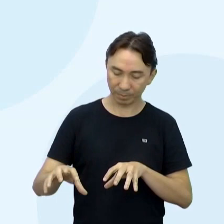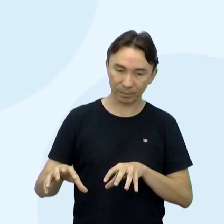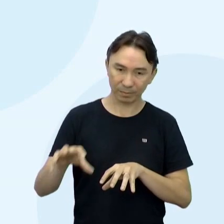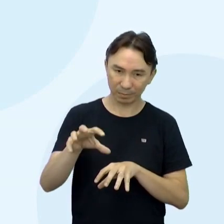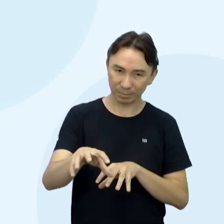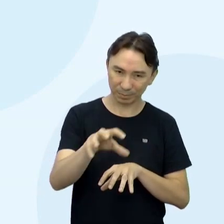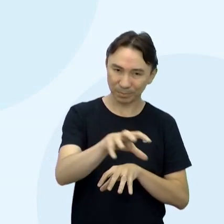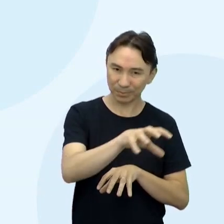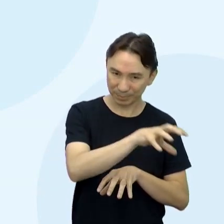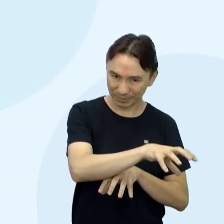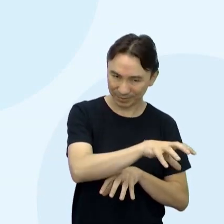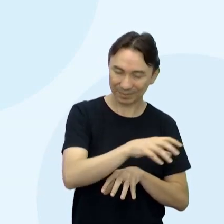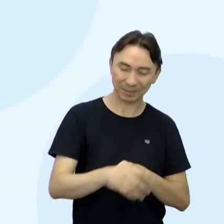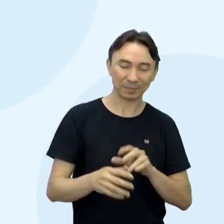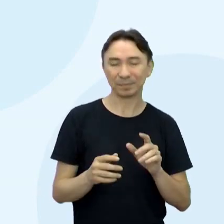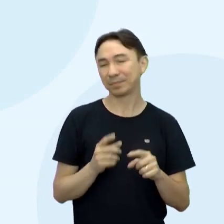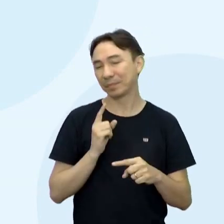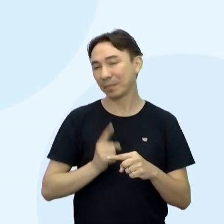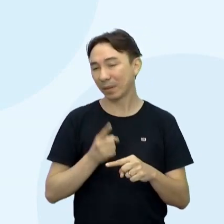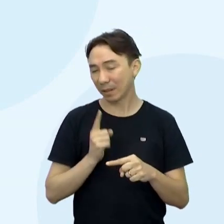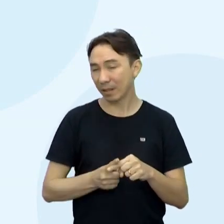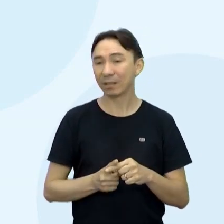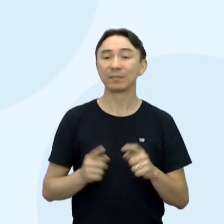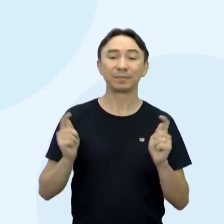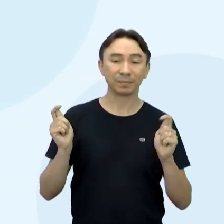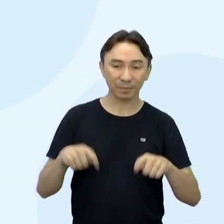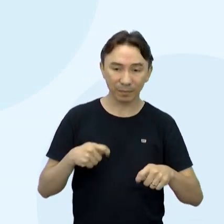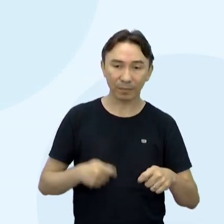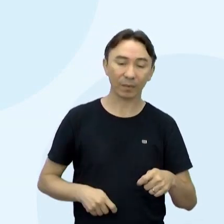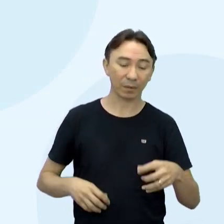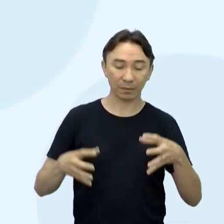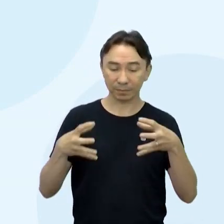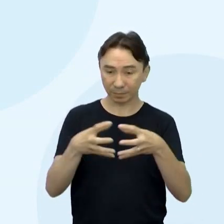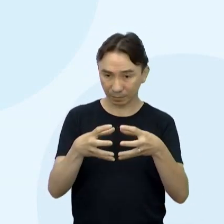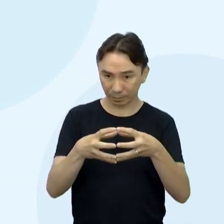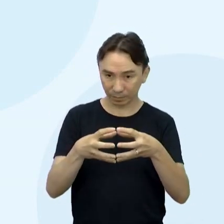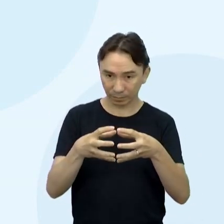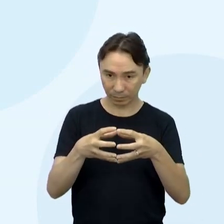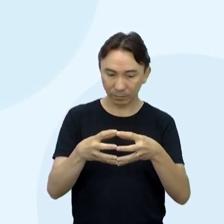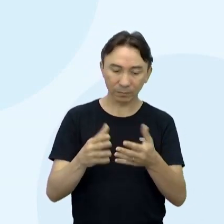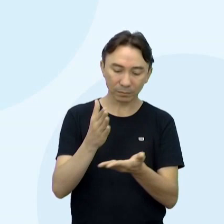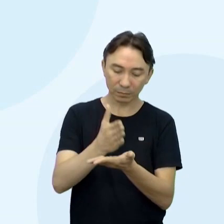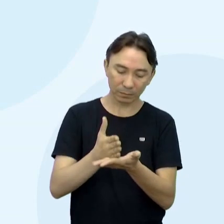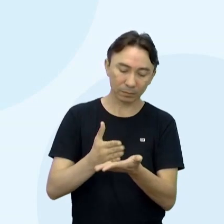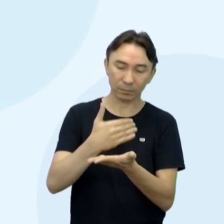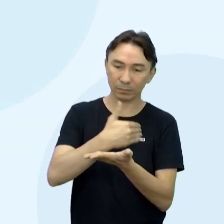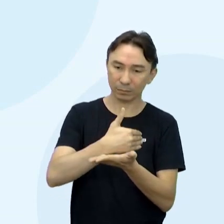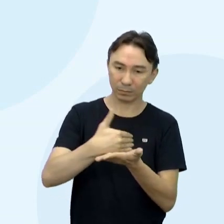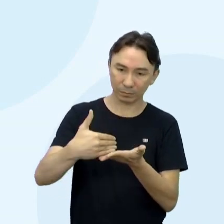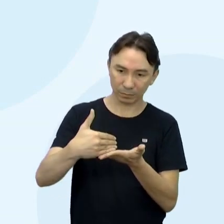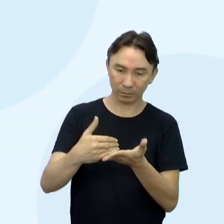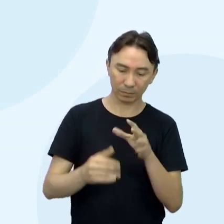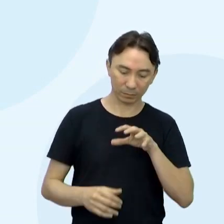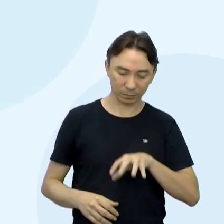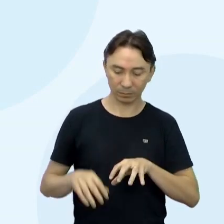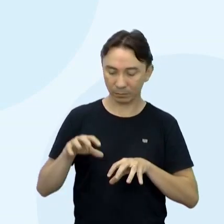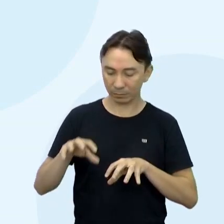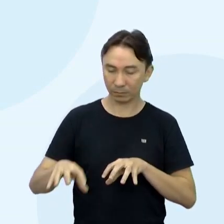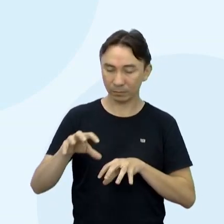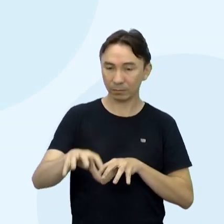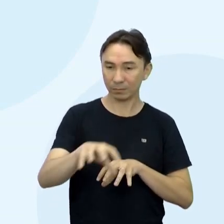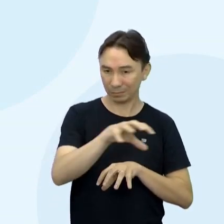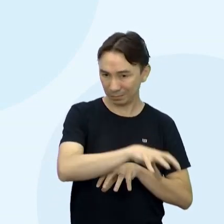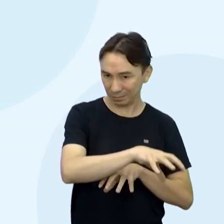estações, porque nós podemos dividir a sala de aula numa estação onde há